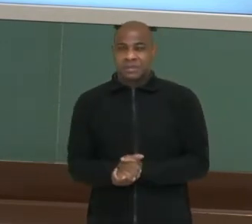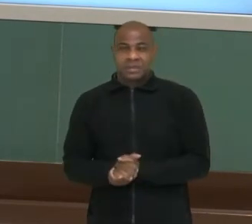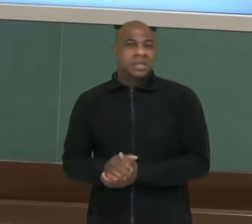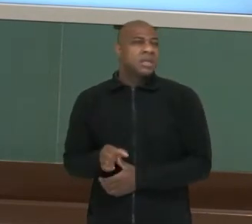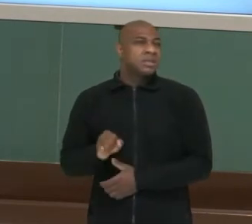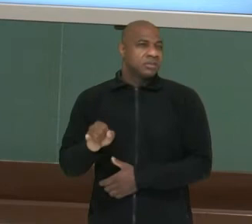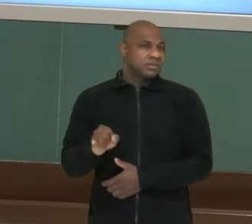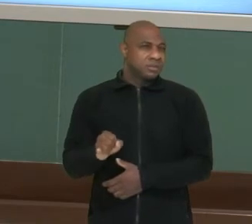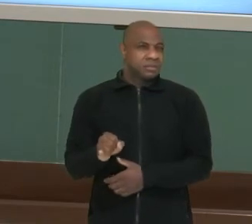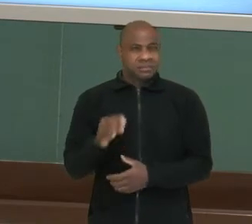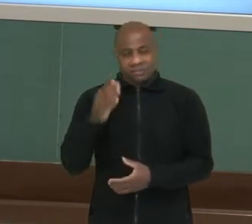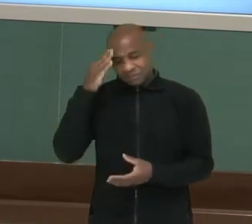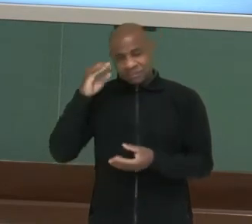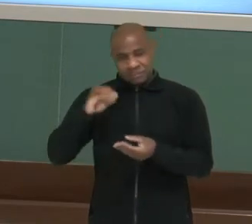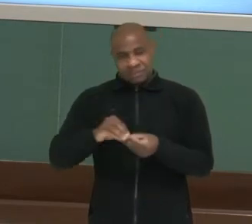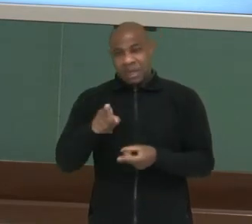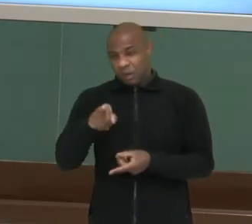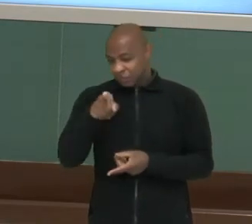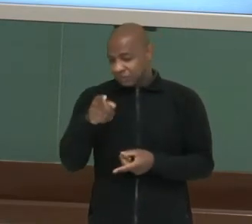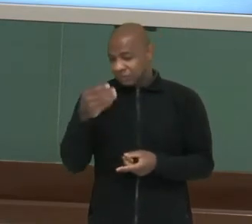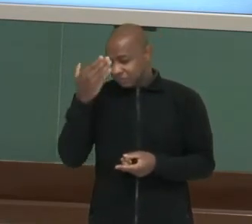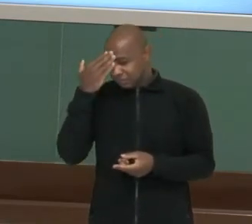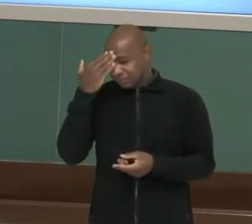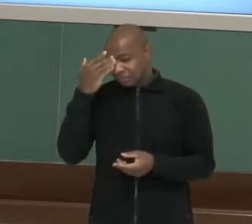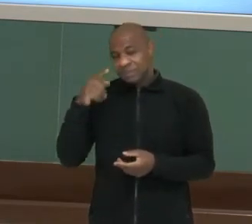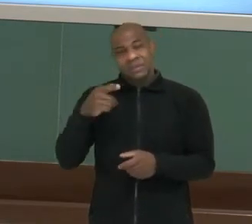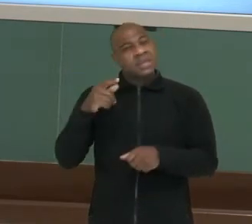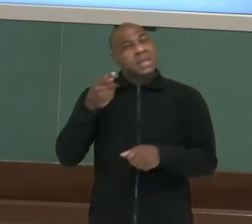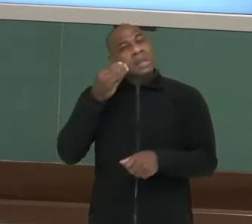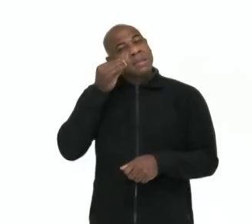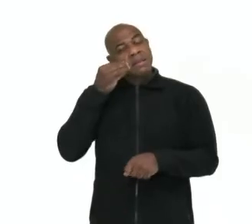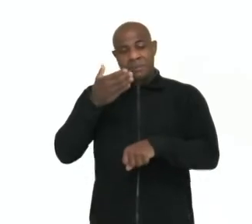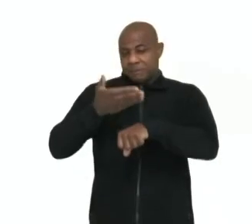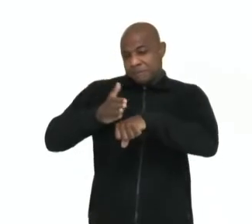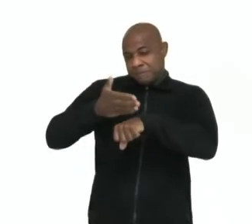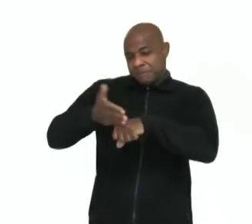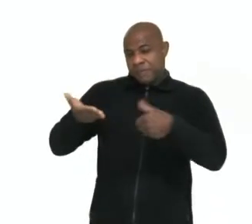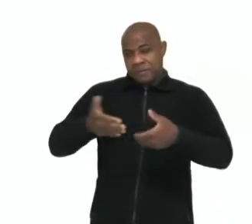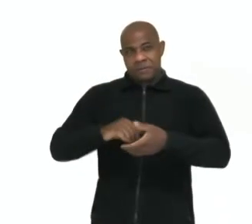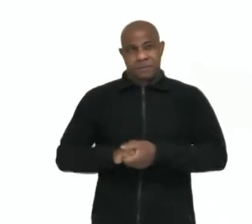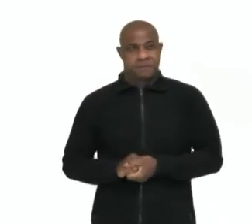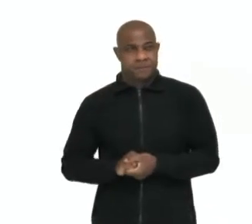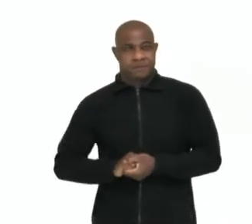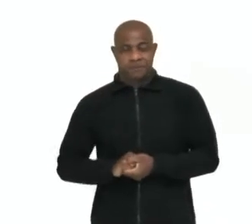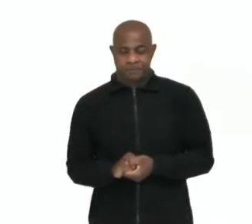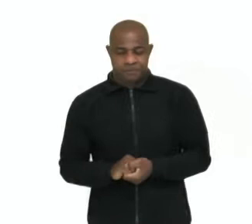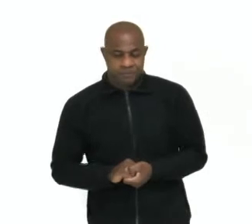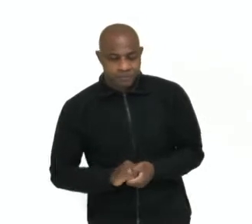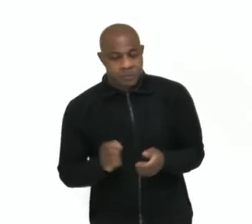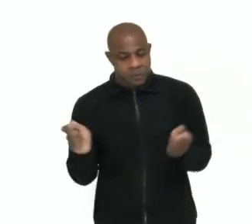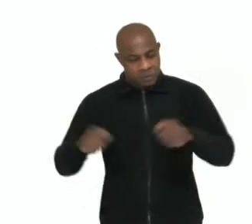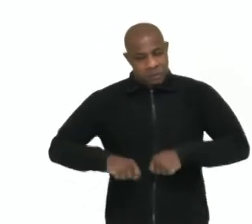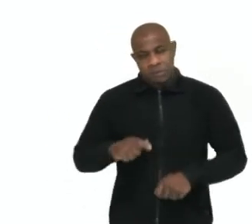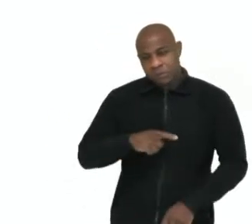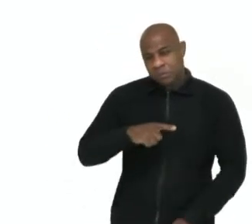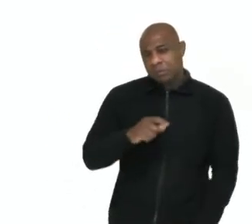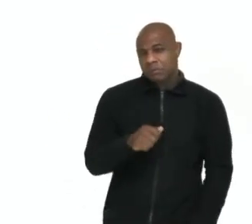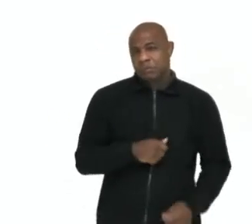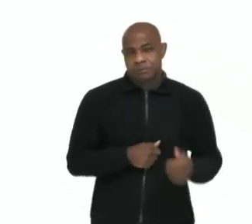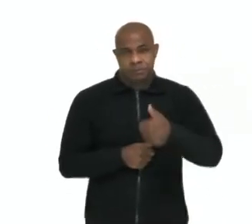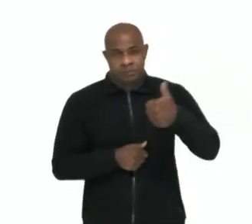você pegou isso, agora é sua vez. Uma atividade para você. Ele fala o seguinte: podemos dizer que em